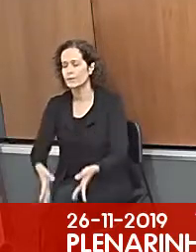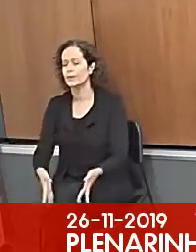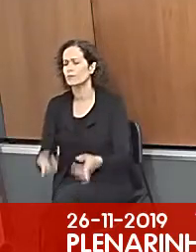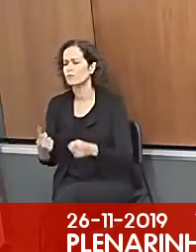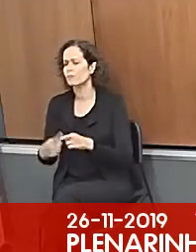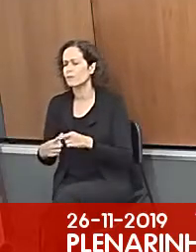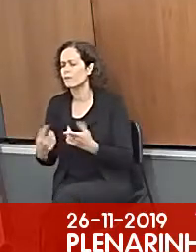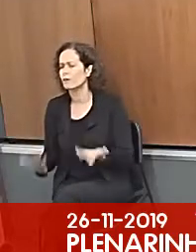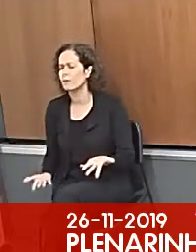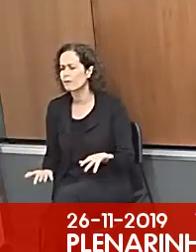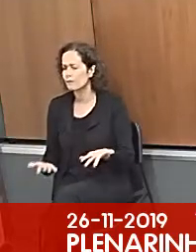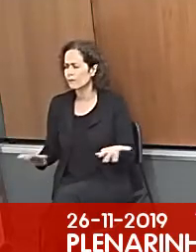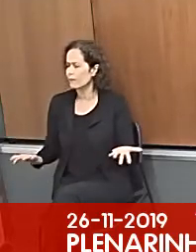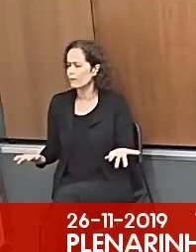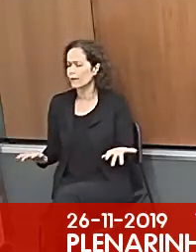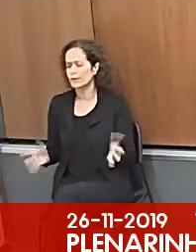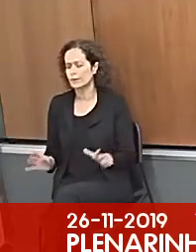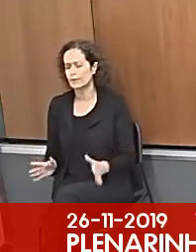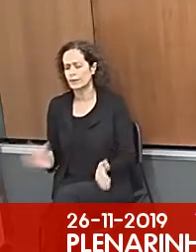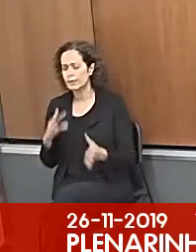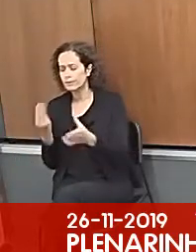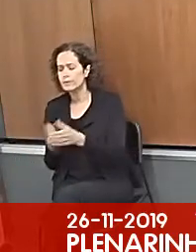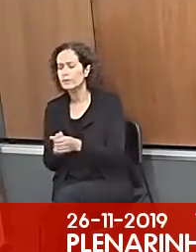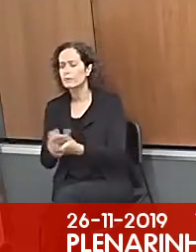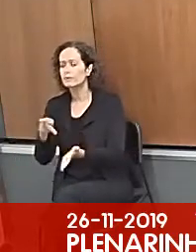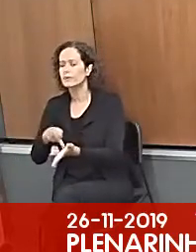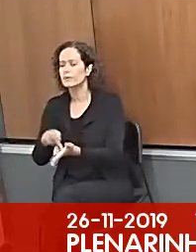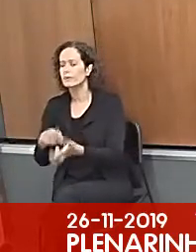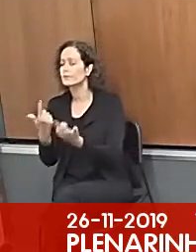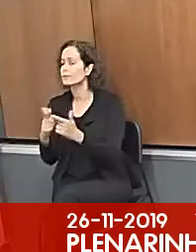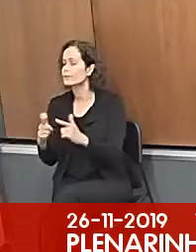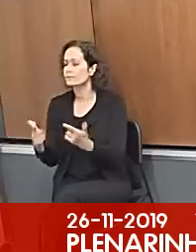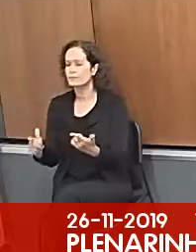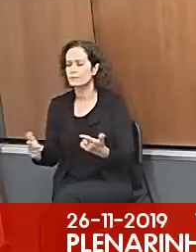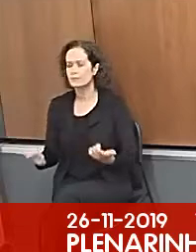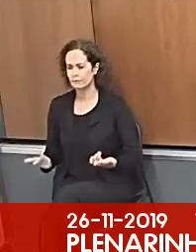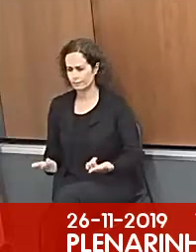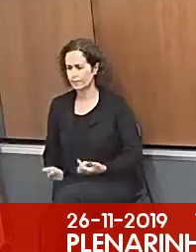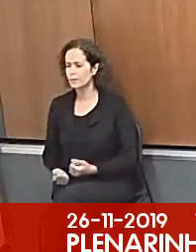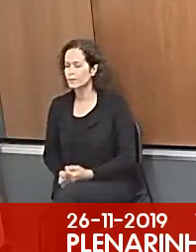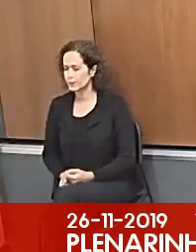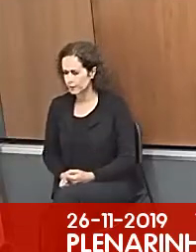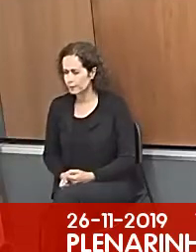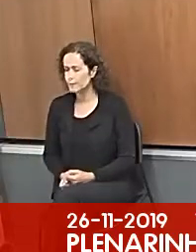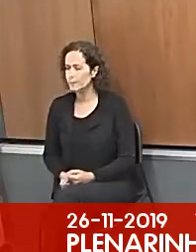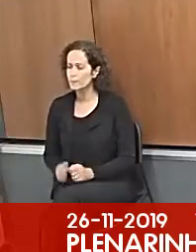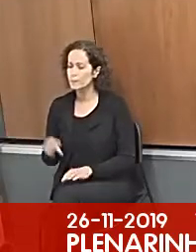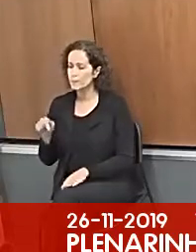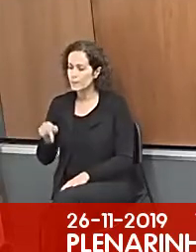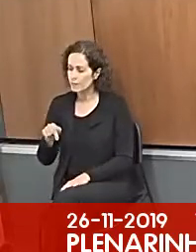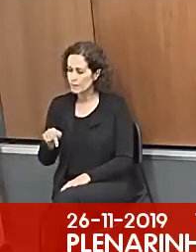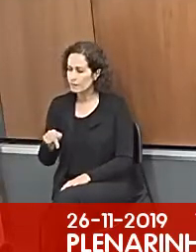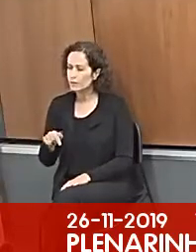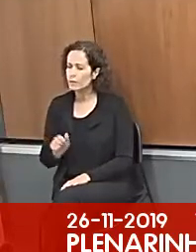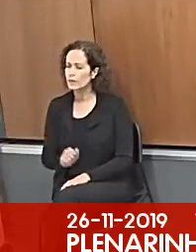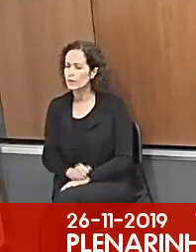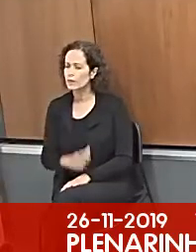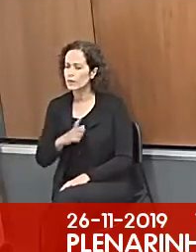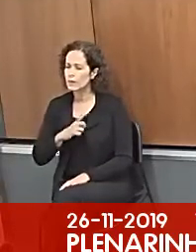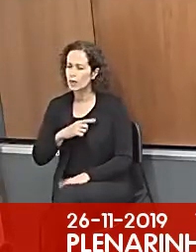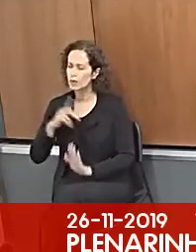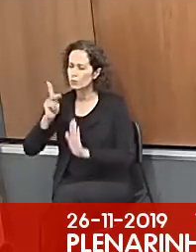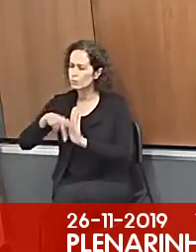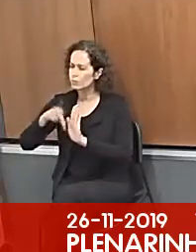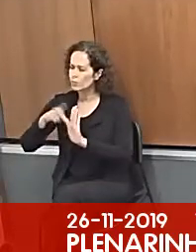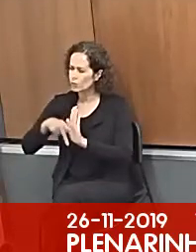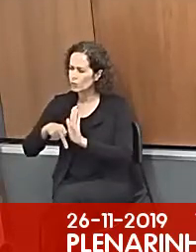não tem espaço suficiente para ele trabalhar. A Arquidiocese de Belo Horizonte, com o projeto Construir a Esperança,